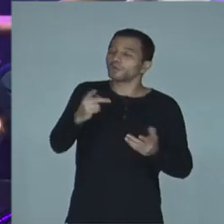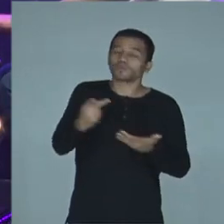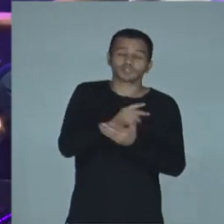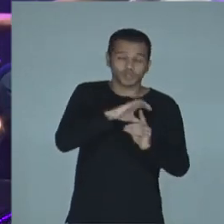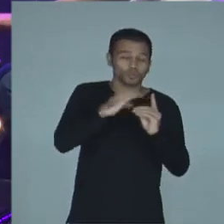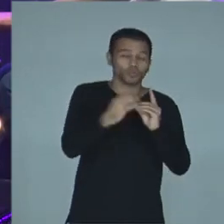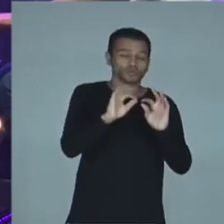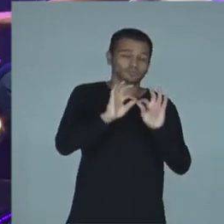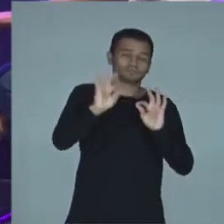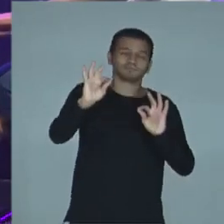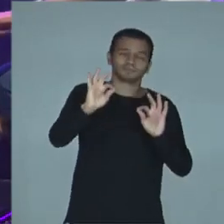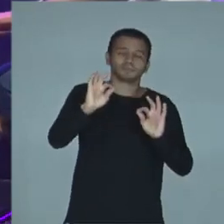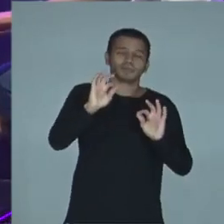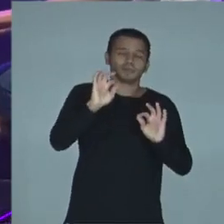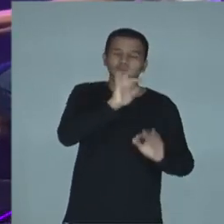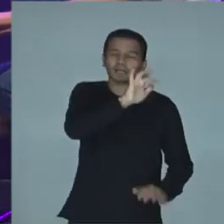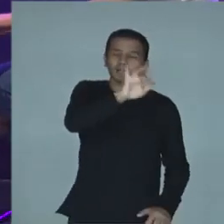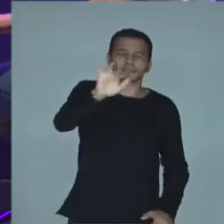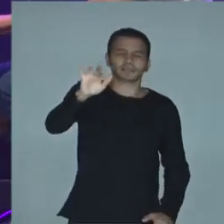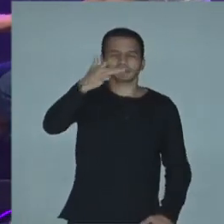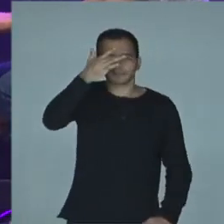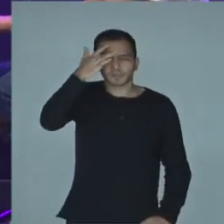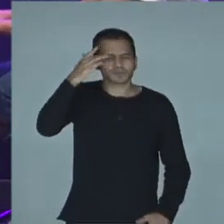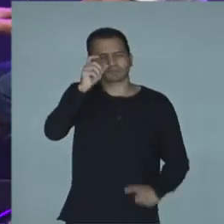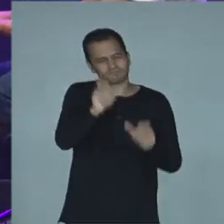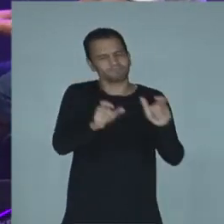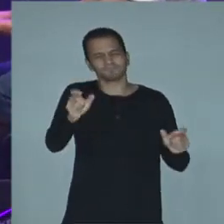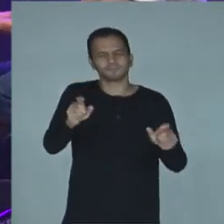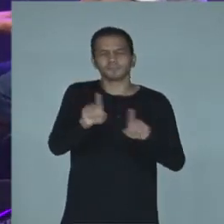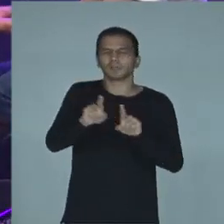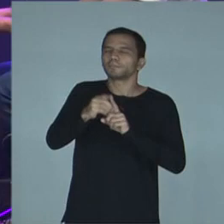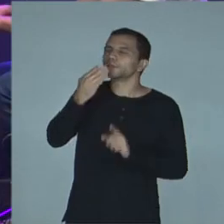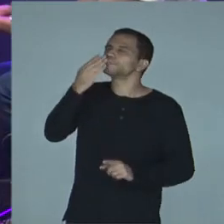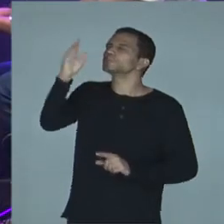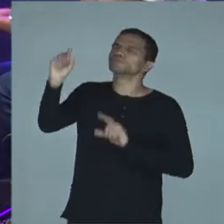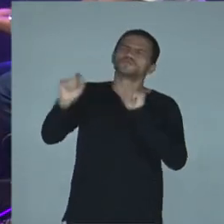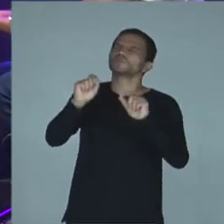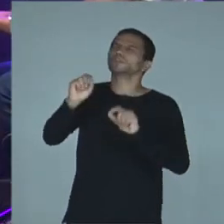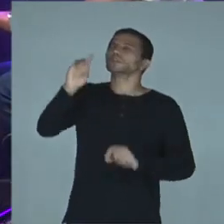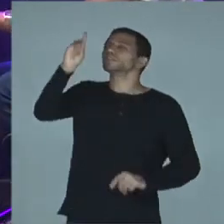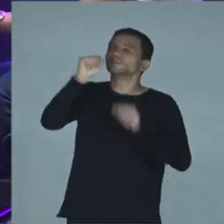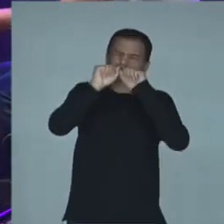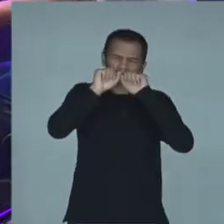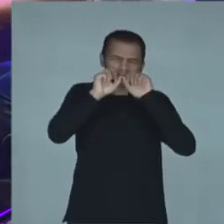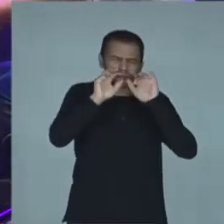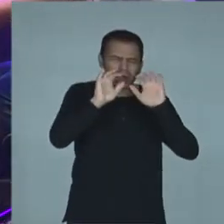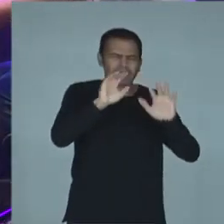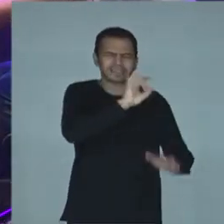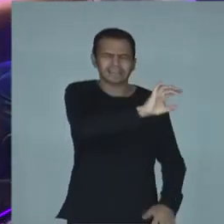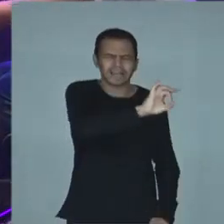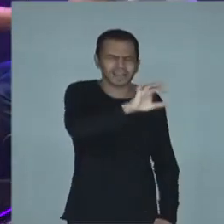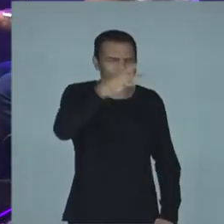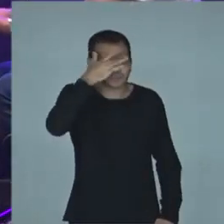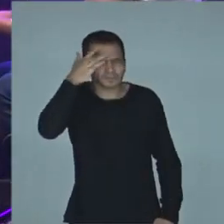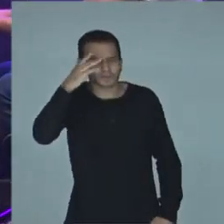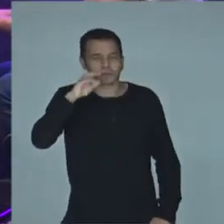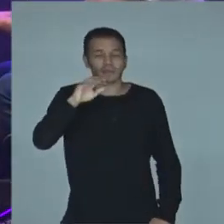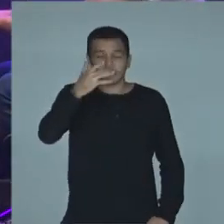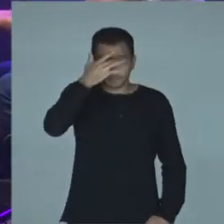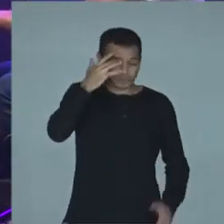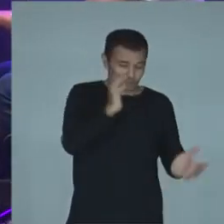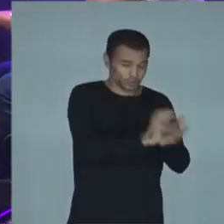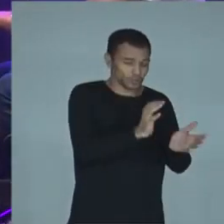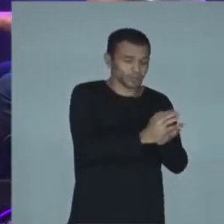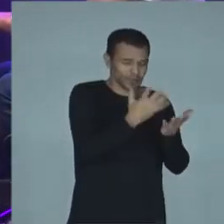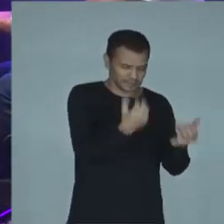corações ó Deus que o Senhor possa graça e a cada um com a tua benção e para esqueci decidiram escreve o nome dele do